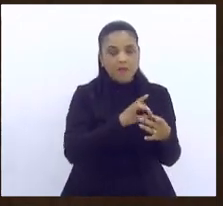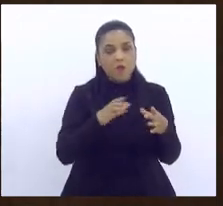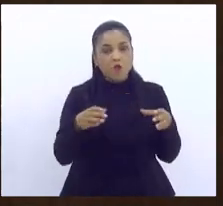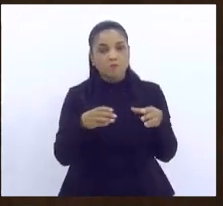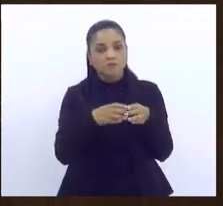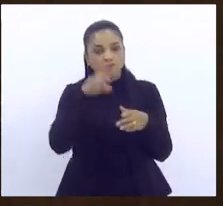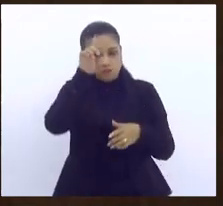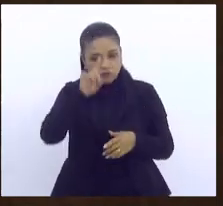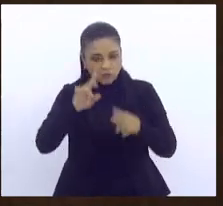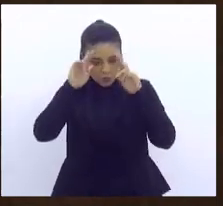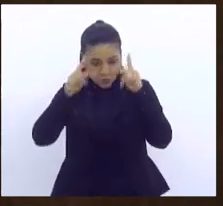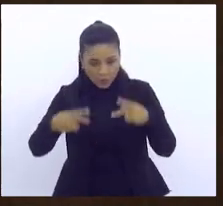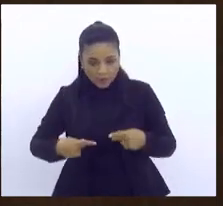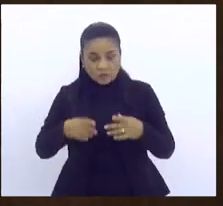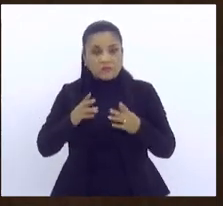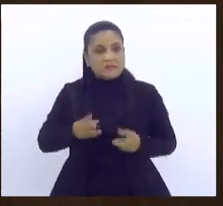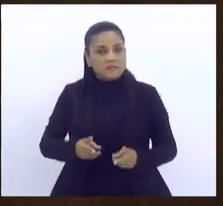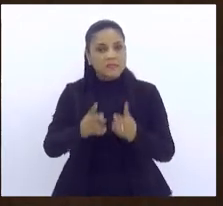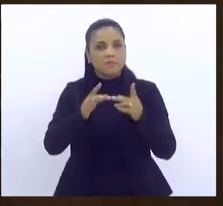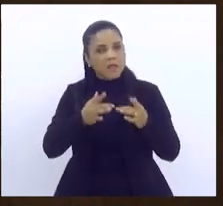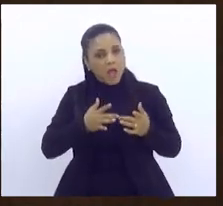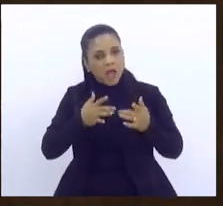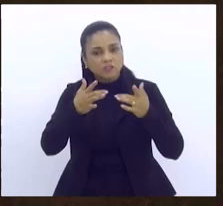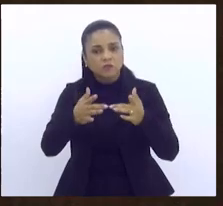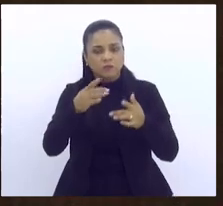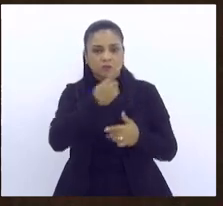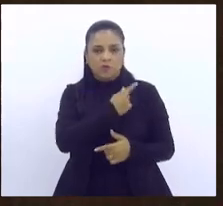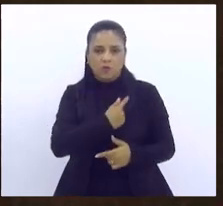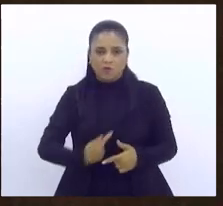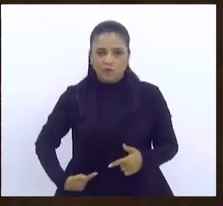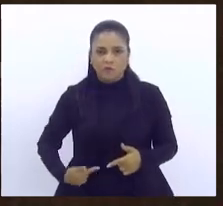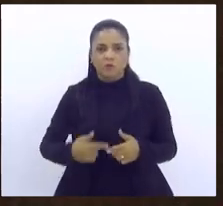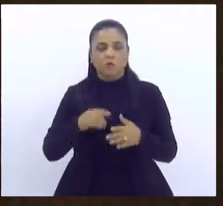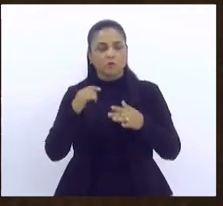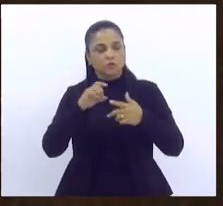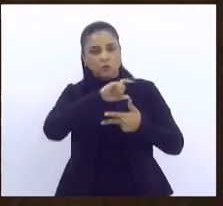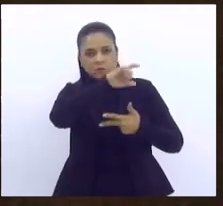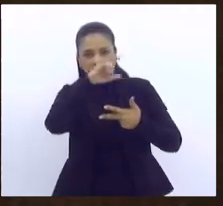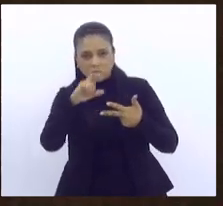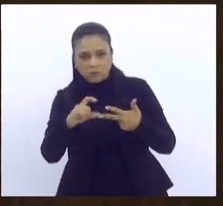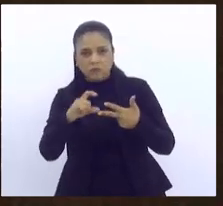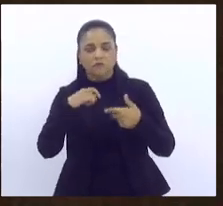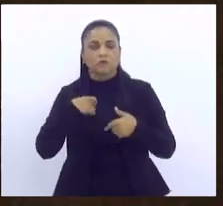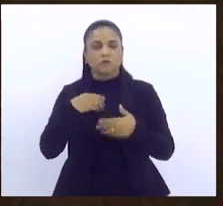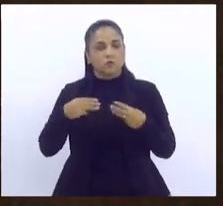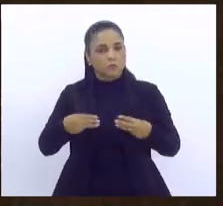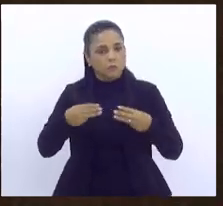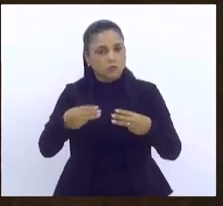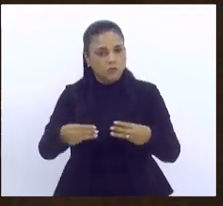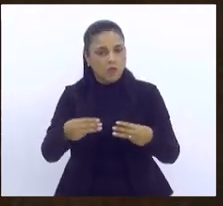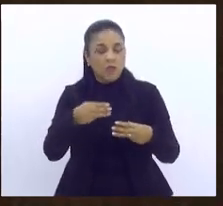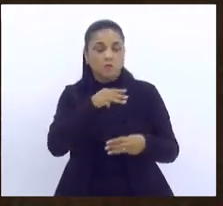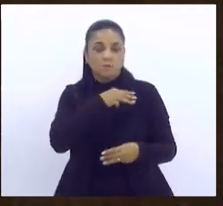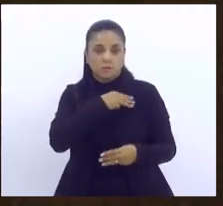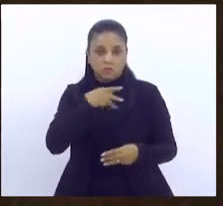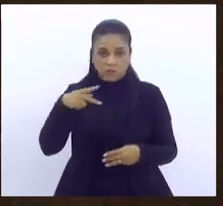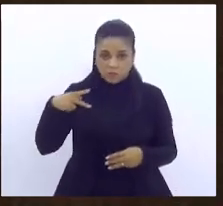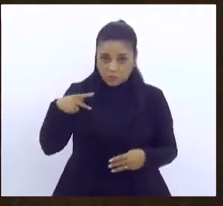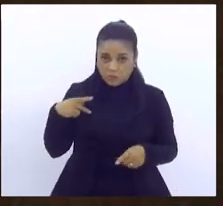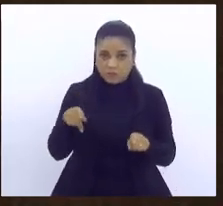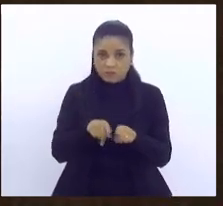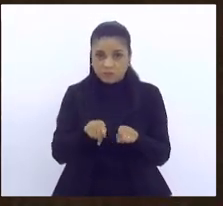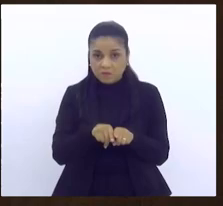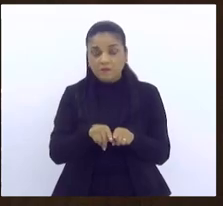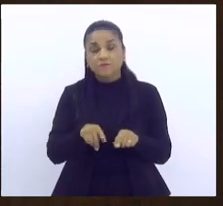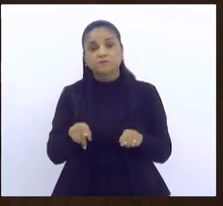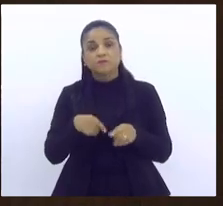Humanos sempre esteve à disposição do governador, do executivo, do Ministério Público. Mas a gente precisa ver